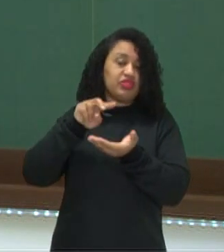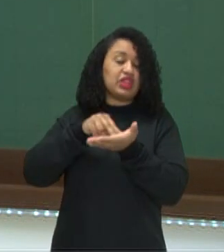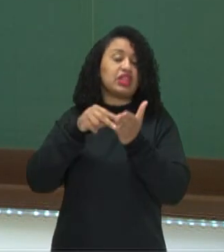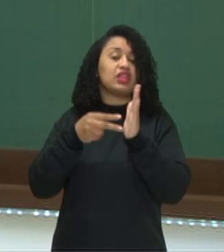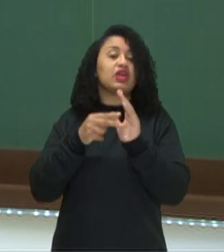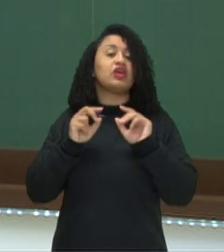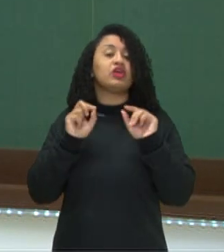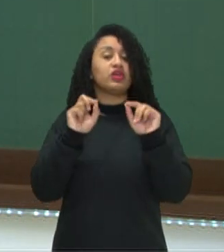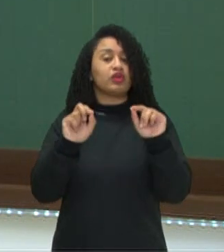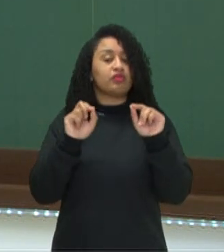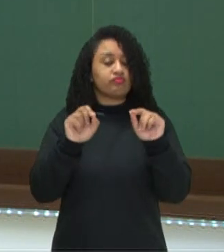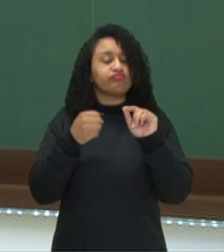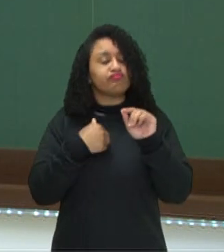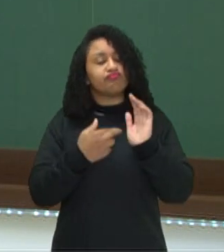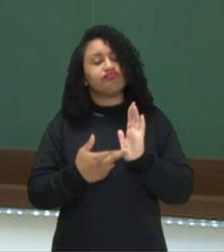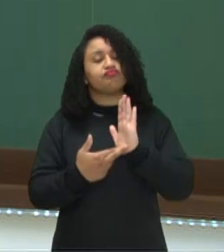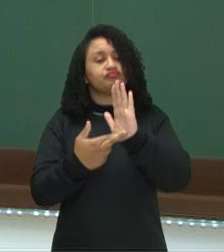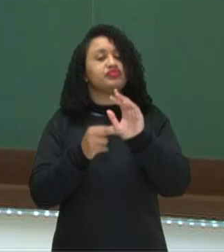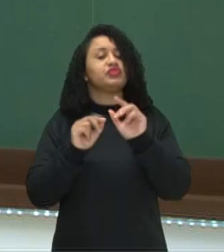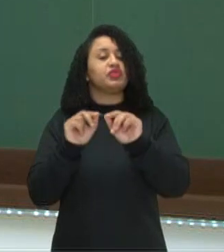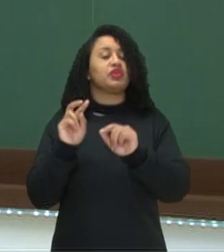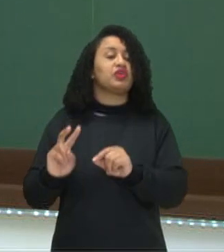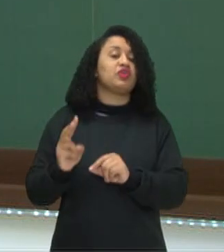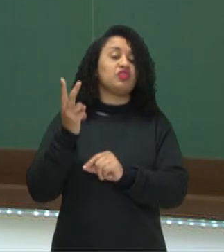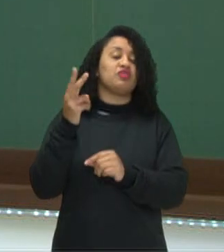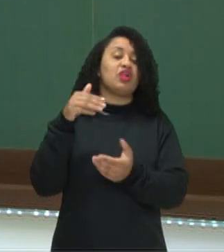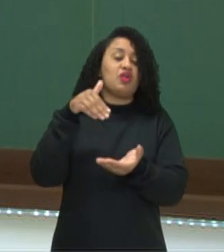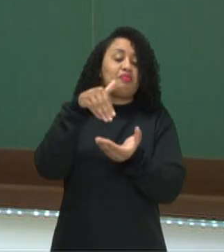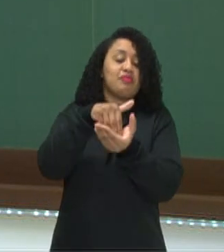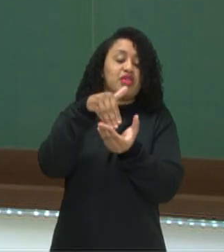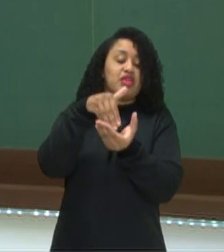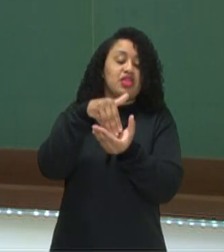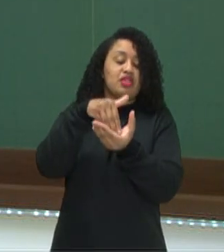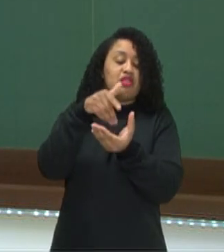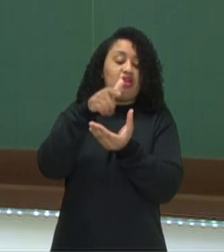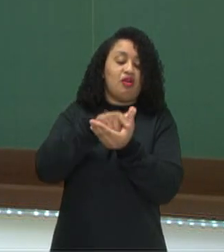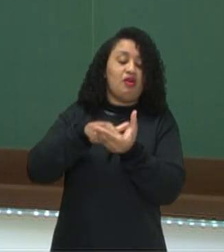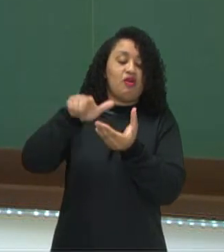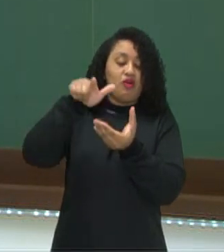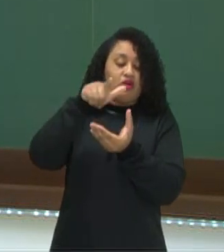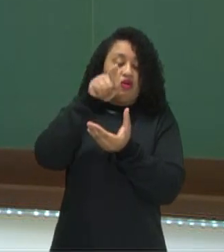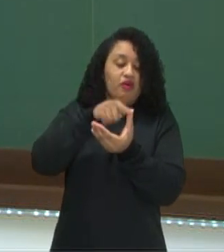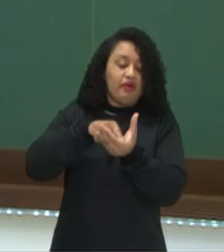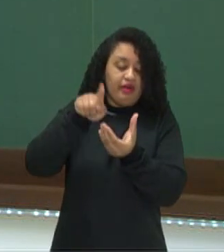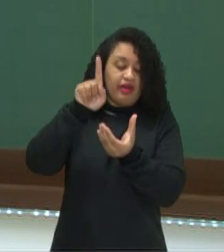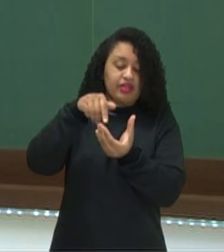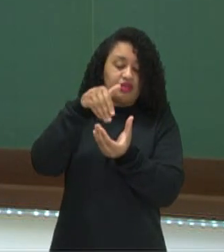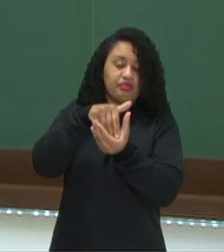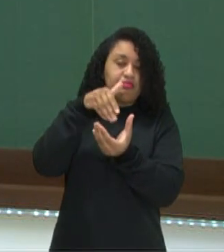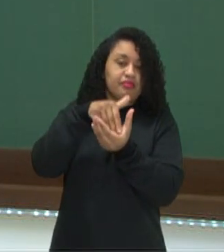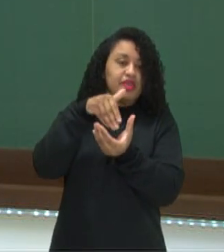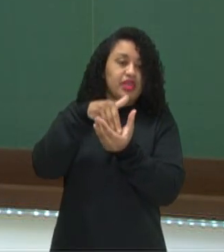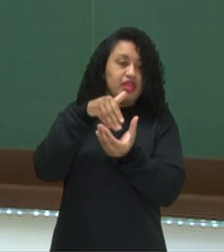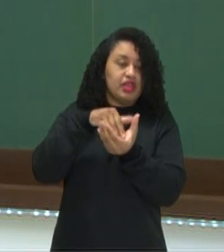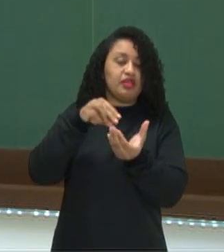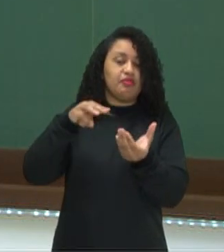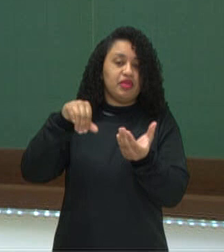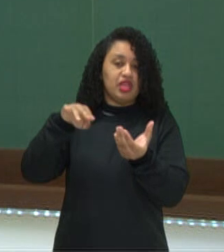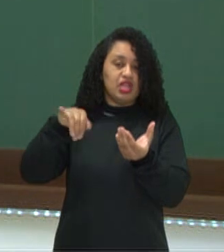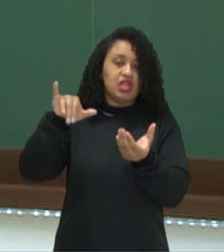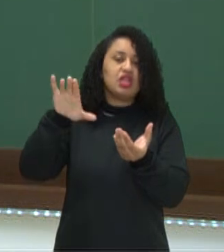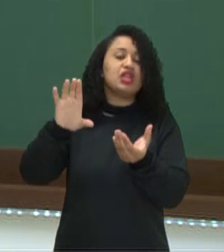significa que ela representa um valor de mínimo, né? Nós teremos um valor mínimo que essa parábola pode